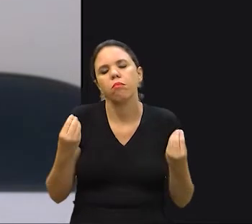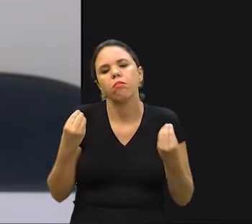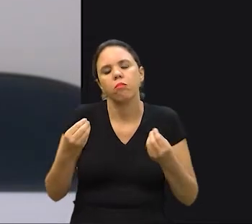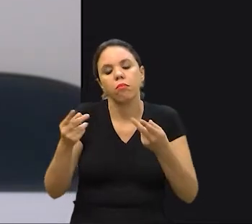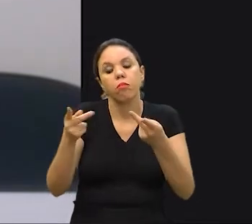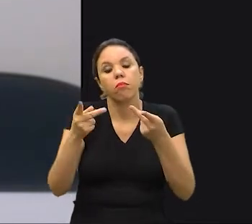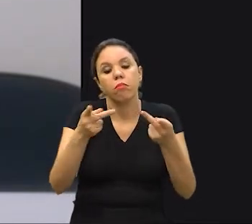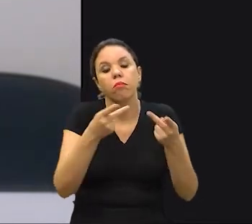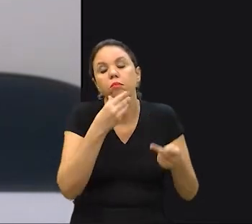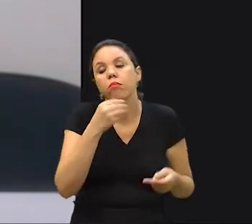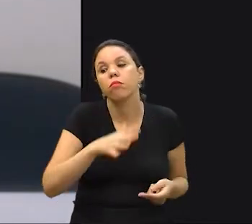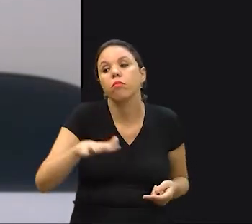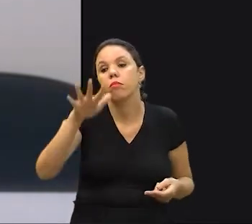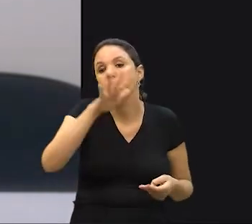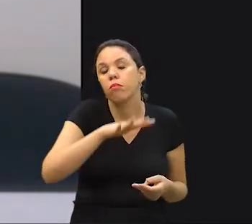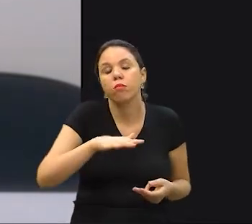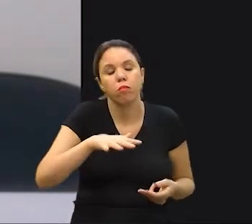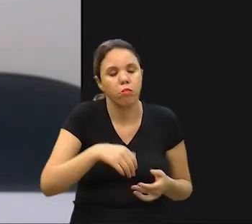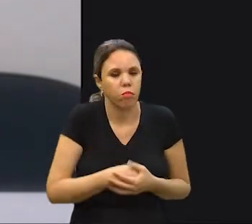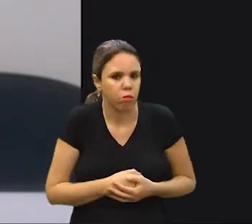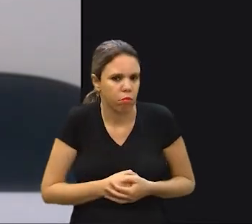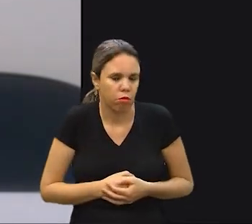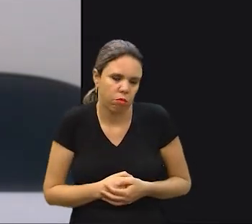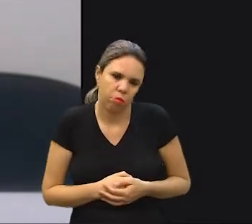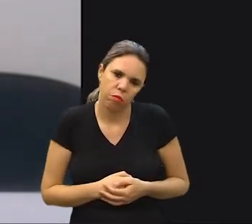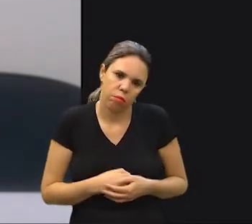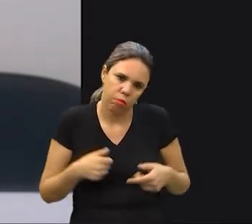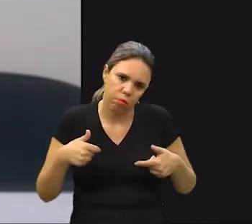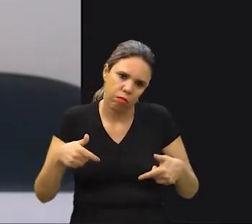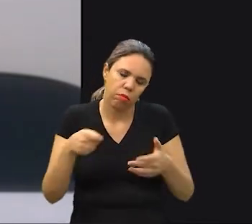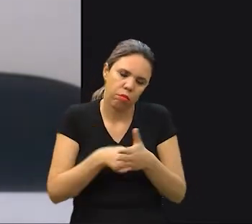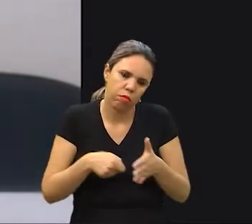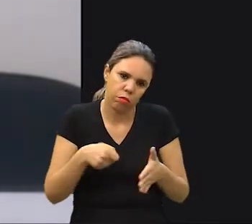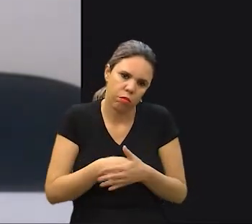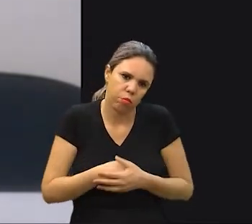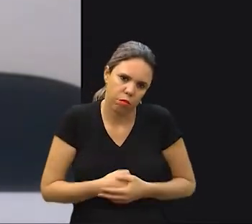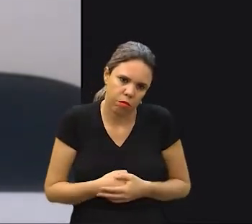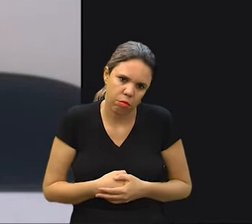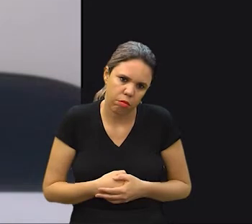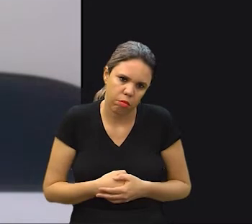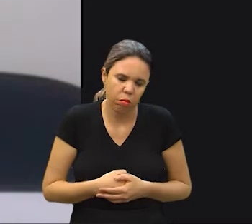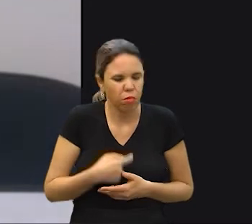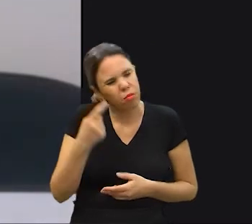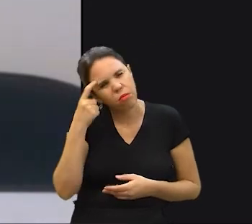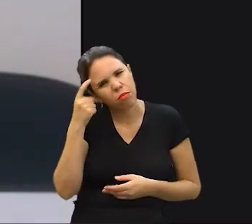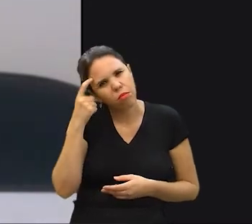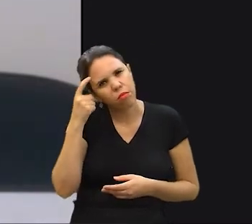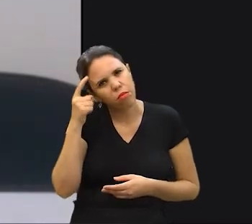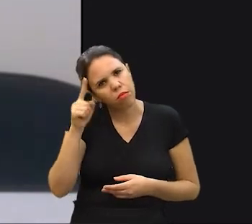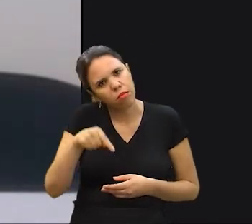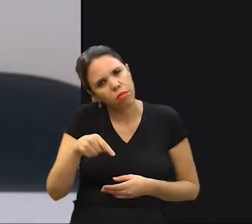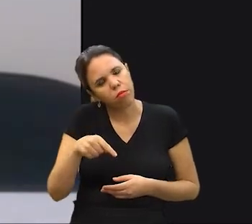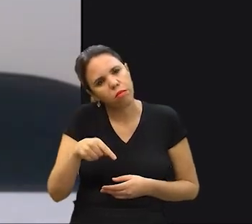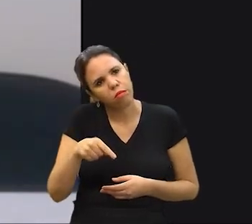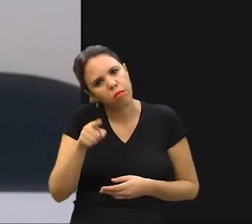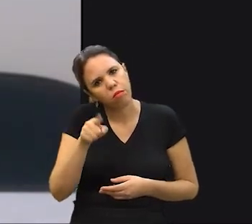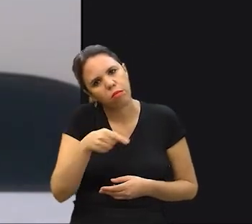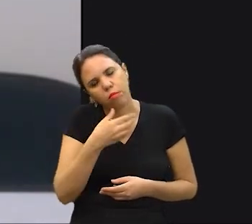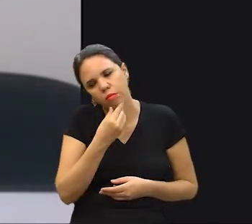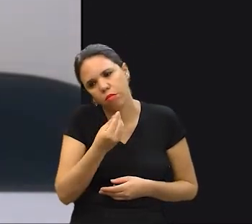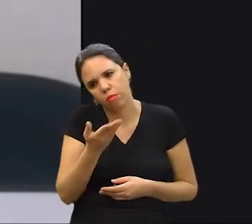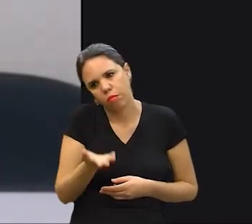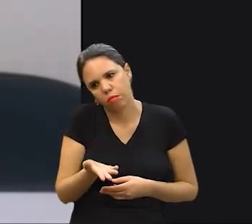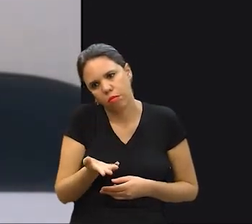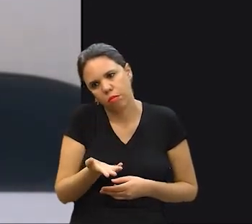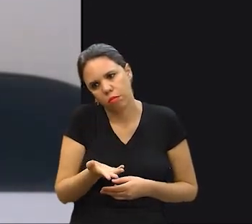Então, como chamar os homens para esses ativismos? Então, a gente pensou justamente nisso. Você